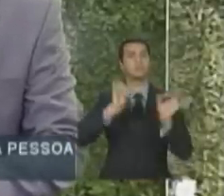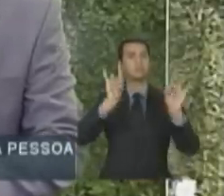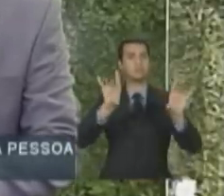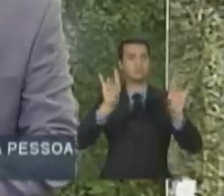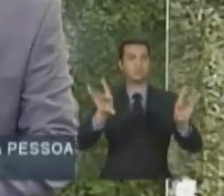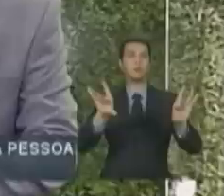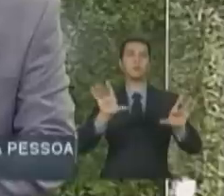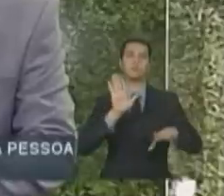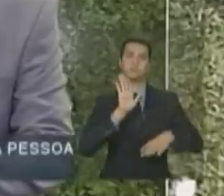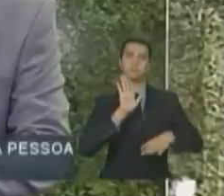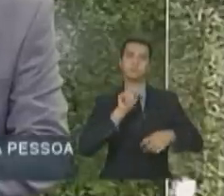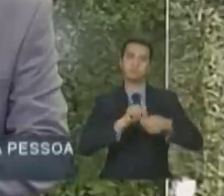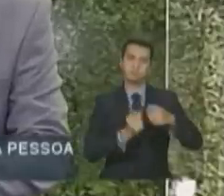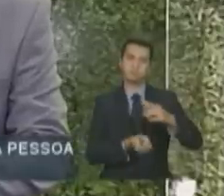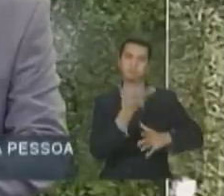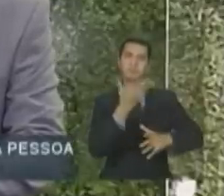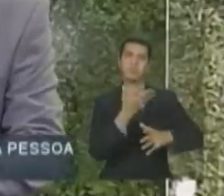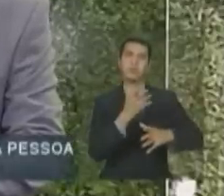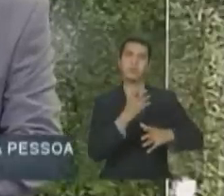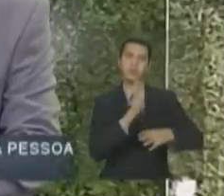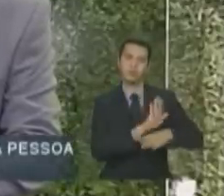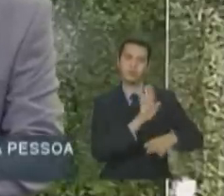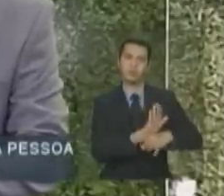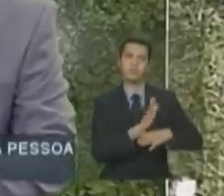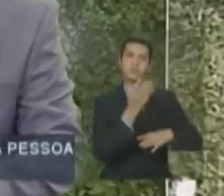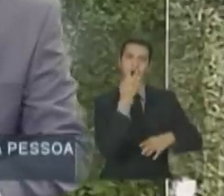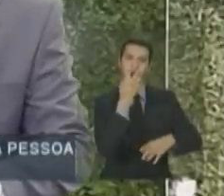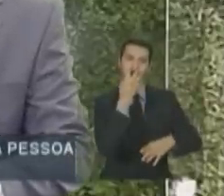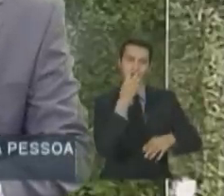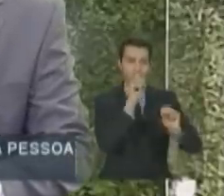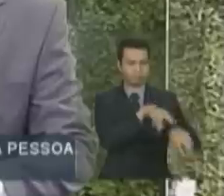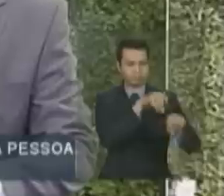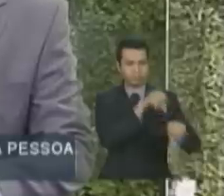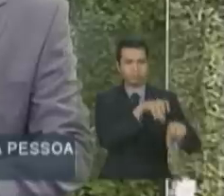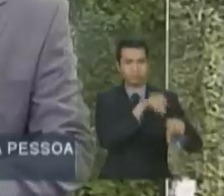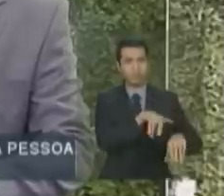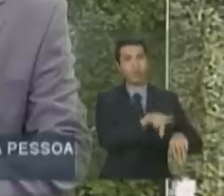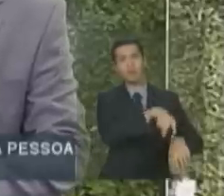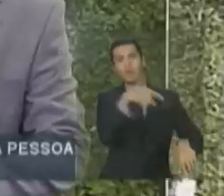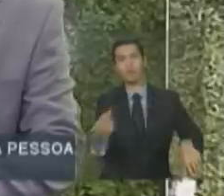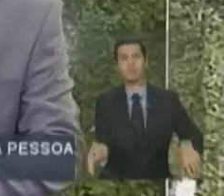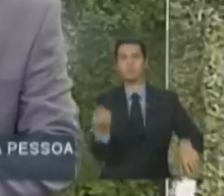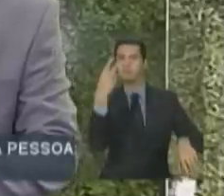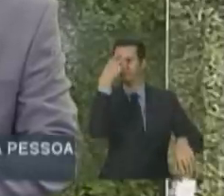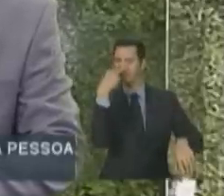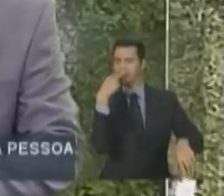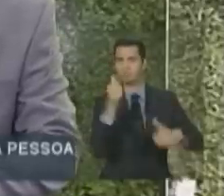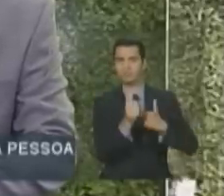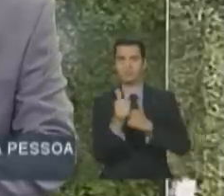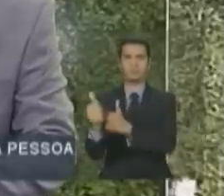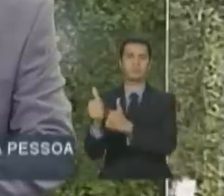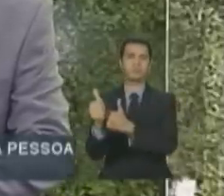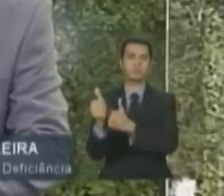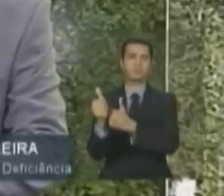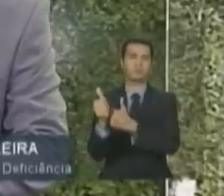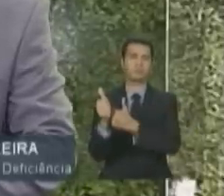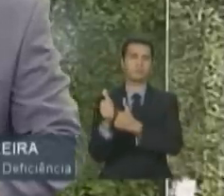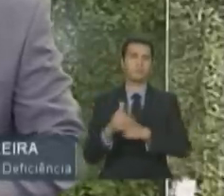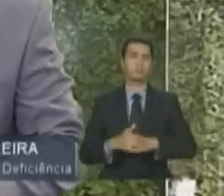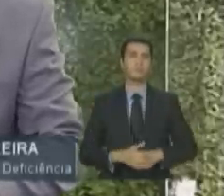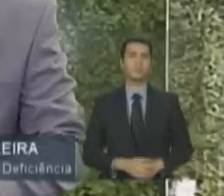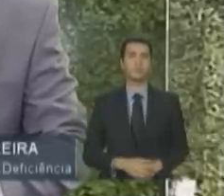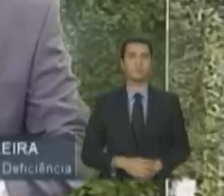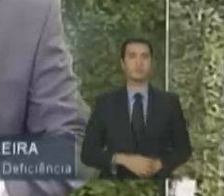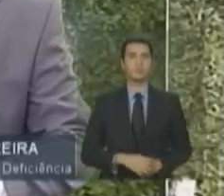certamente ajudará muitas pessoas com deficiência visual, fornecendo este apoio tão importante para a mobilidade